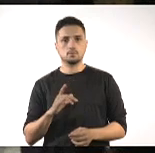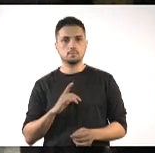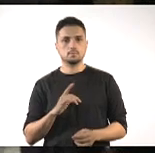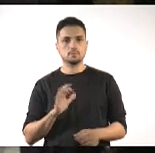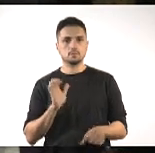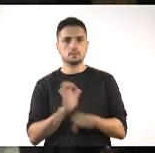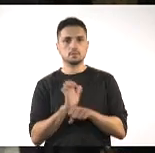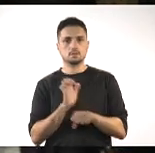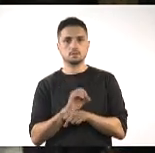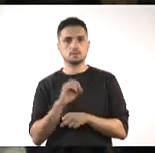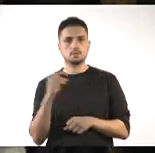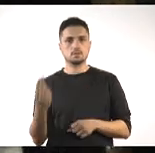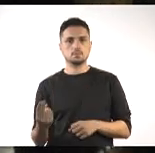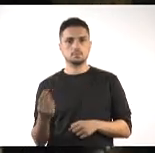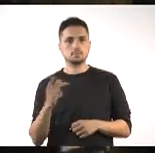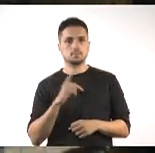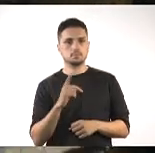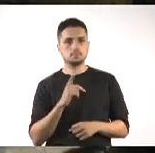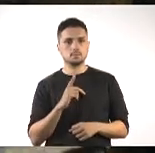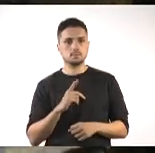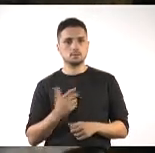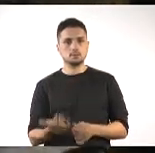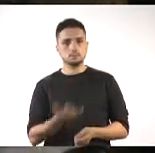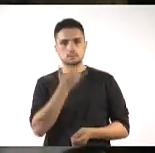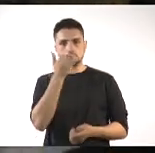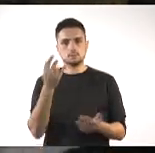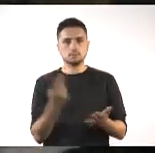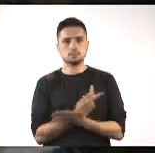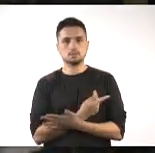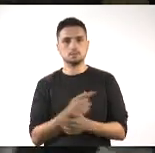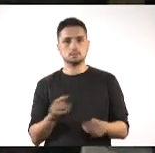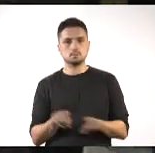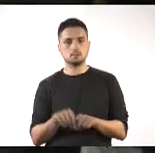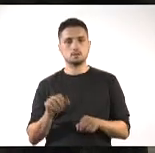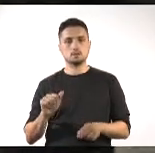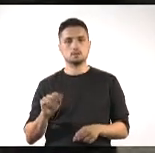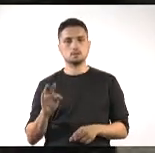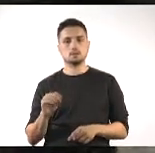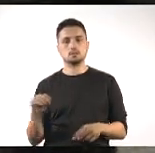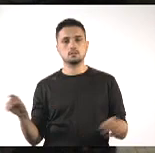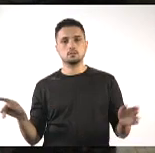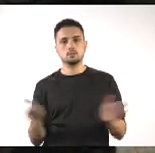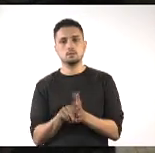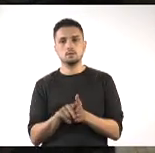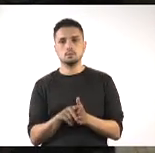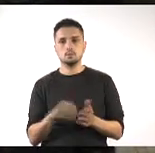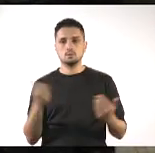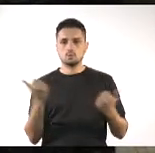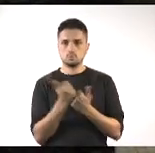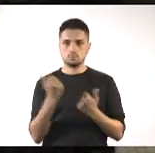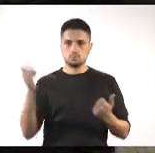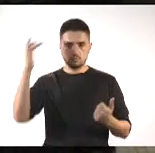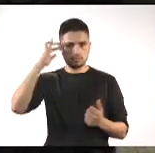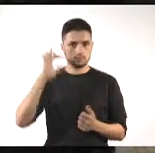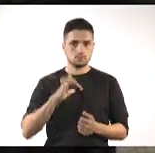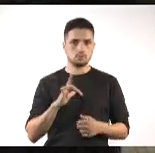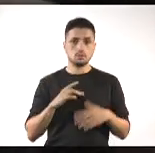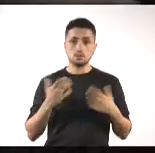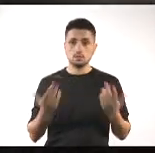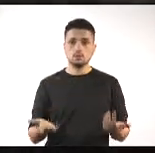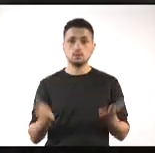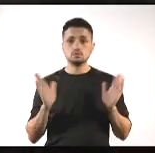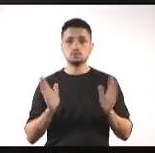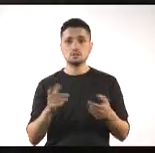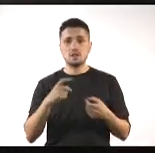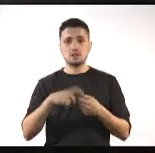de calamidade pública, declarado por ato de autoridade competente. Ou seja, essa previsão do convênio já garante que a gente